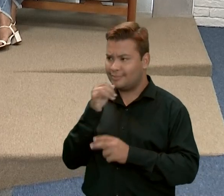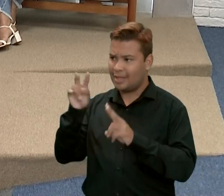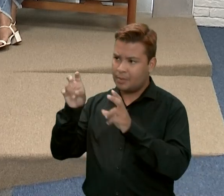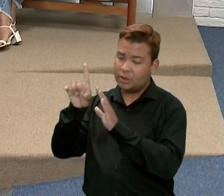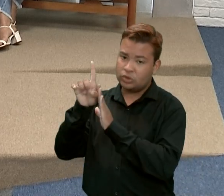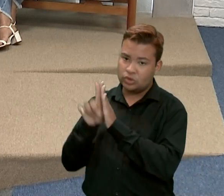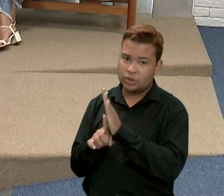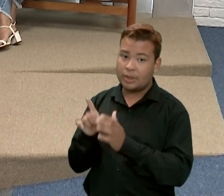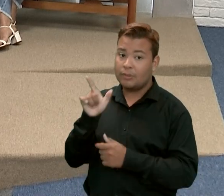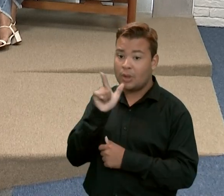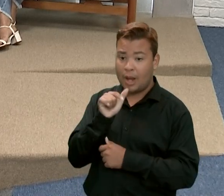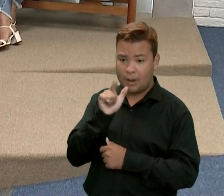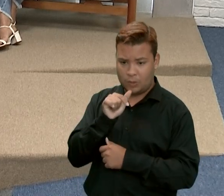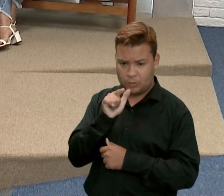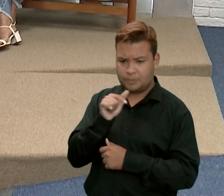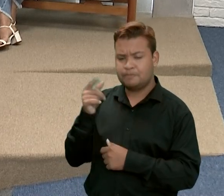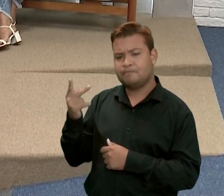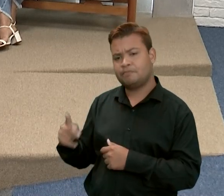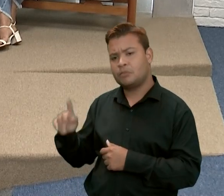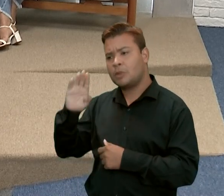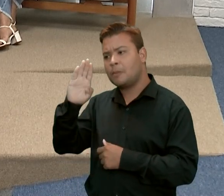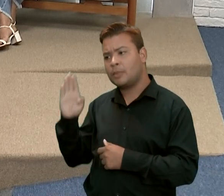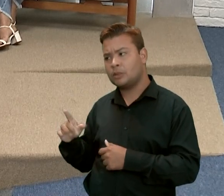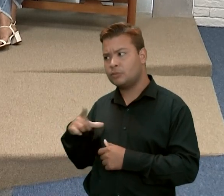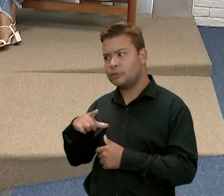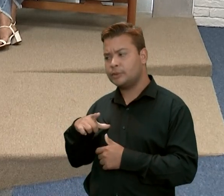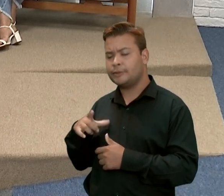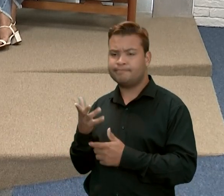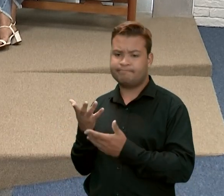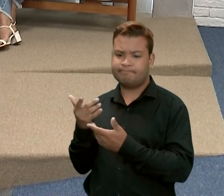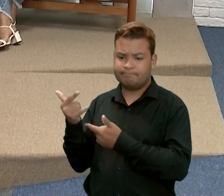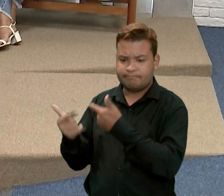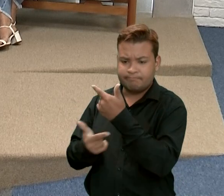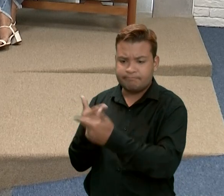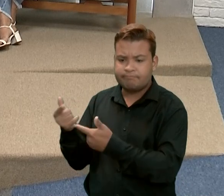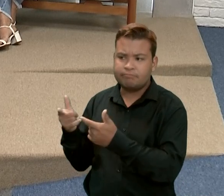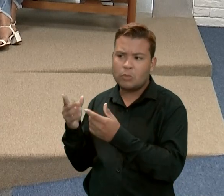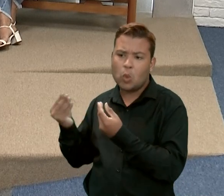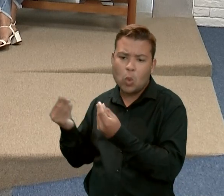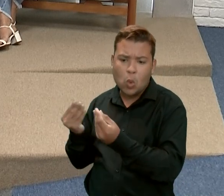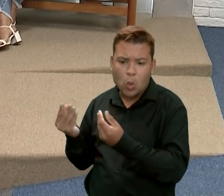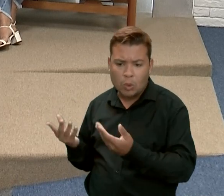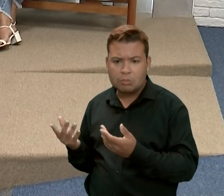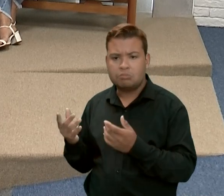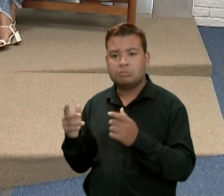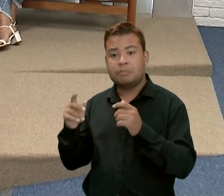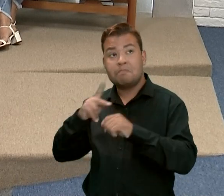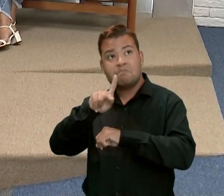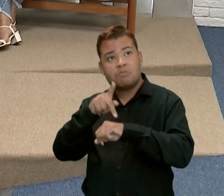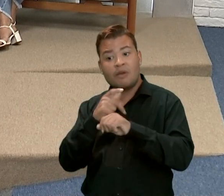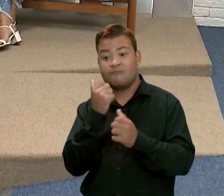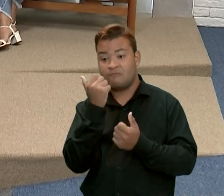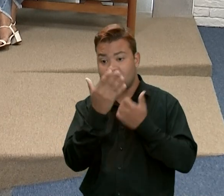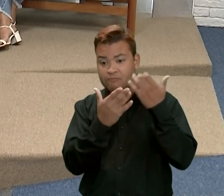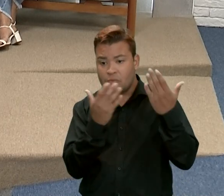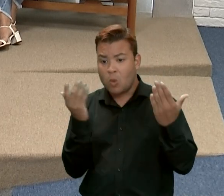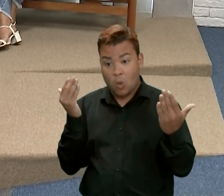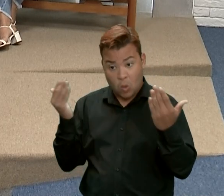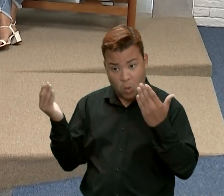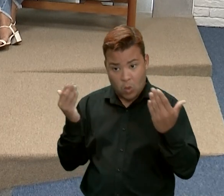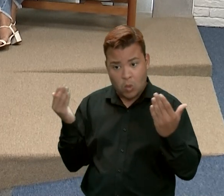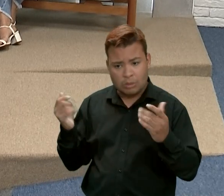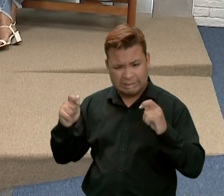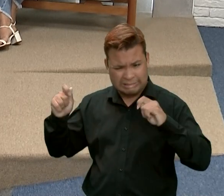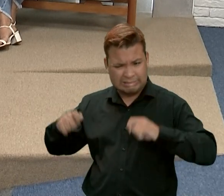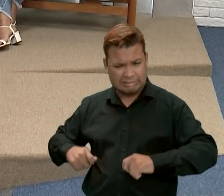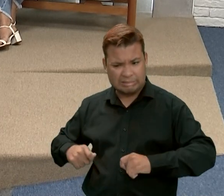como o Brasil está posicionado nesse tema? Podemos comparar com algum outro país em relação ao posicionamento